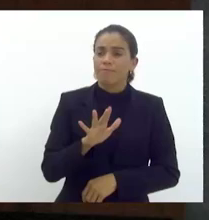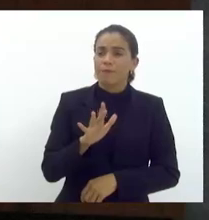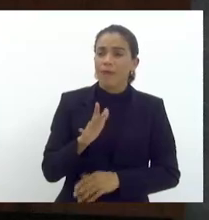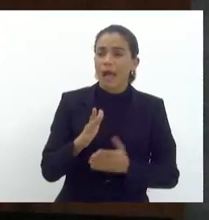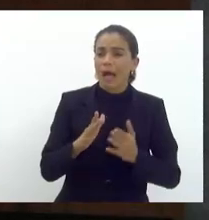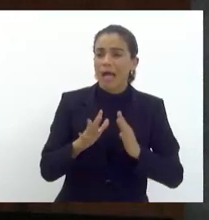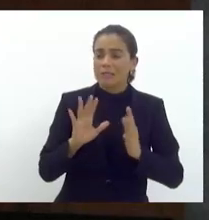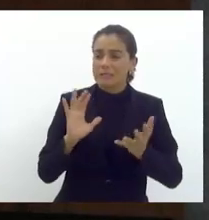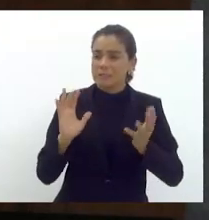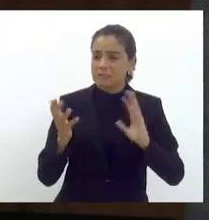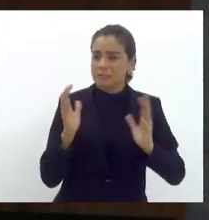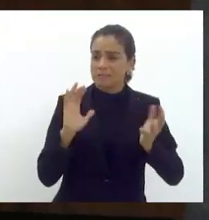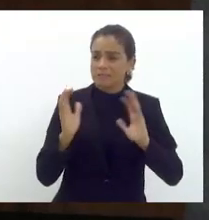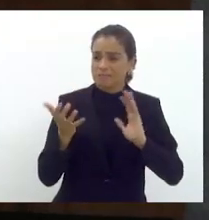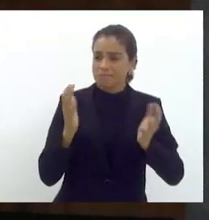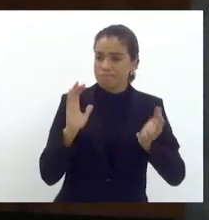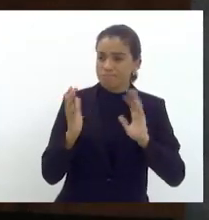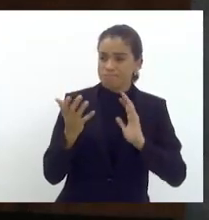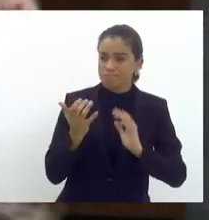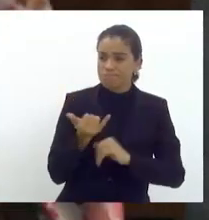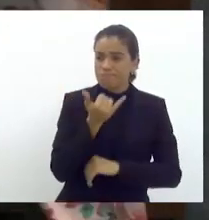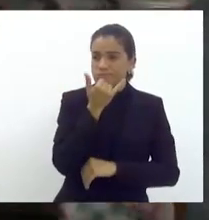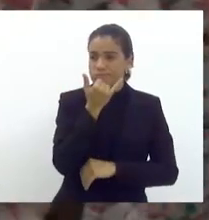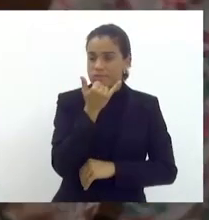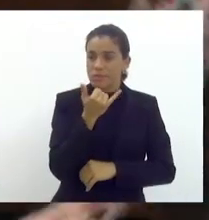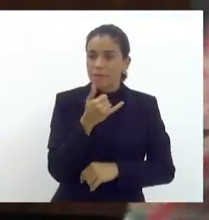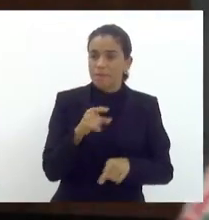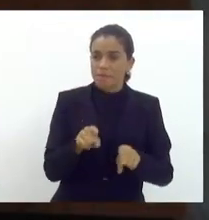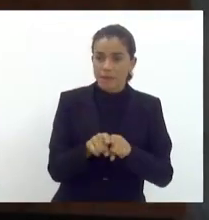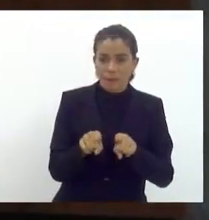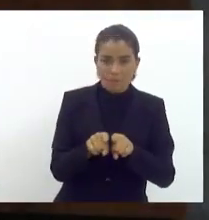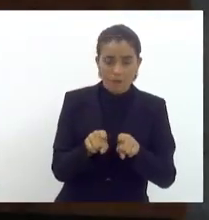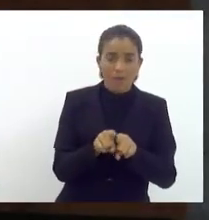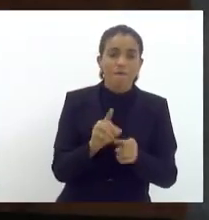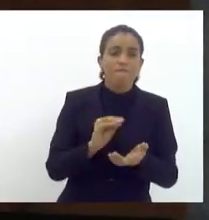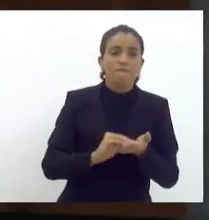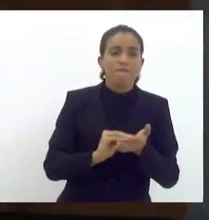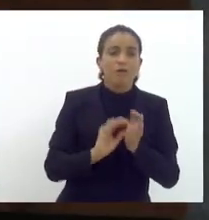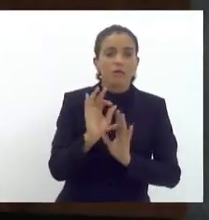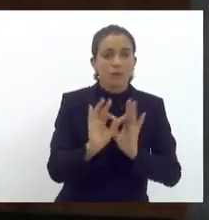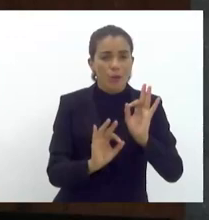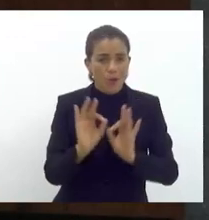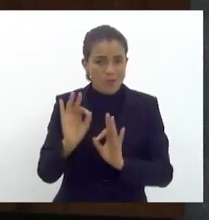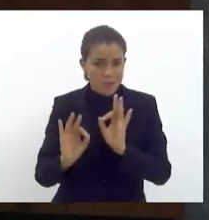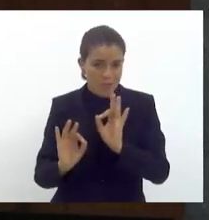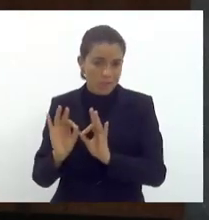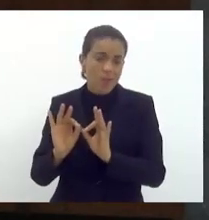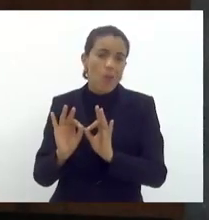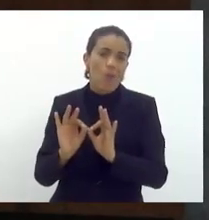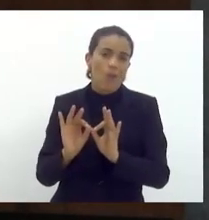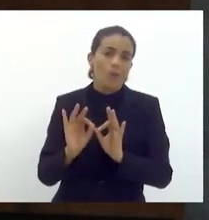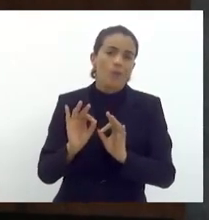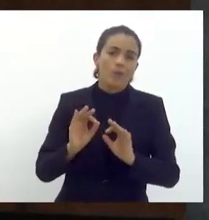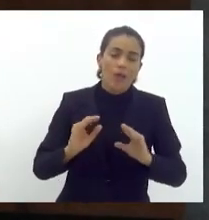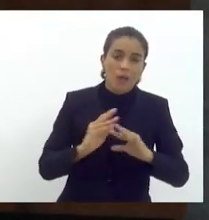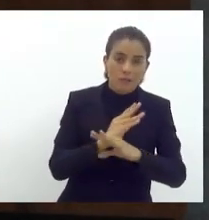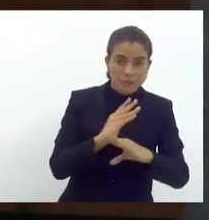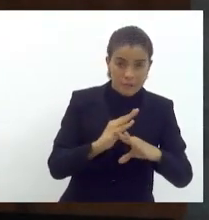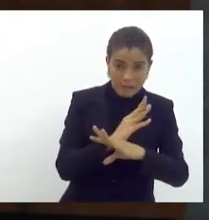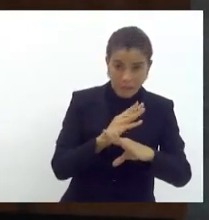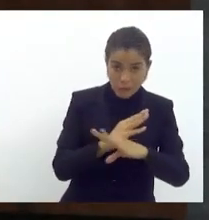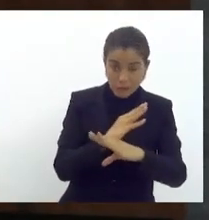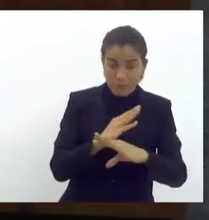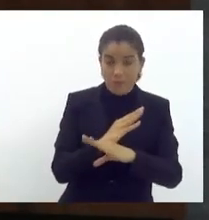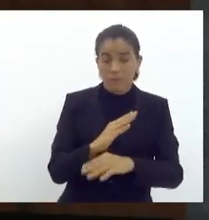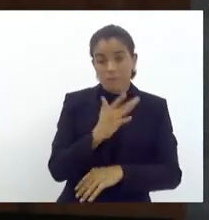tragédias climáticas fruto da falta de planejamento dos grandes centros urbanos